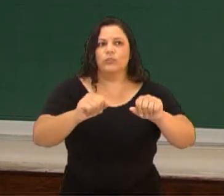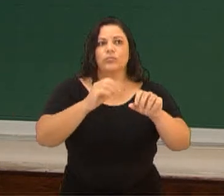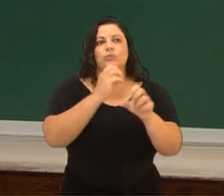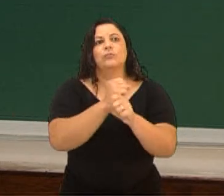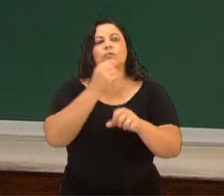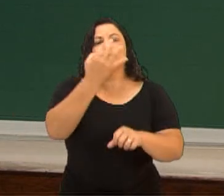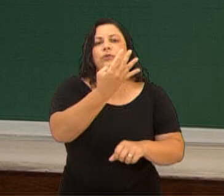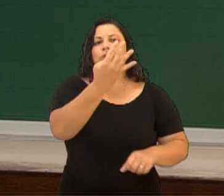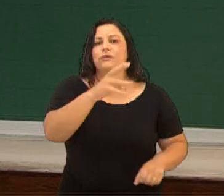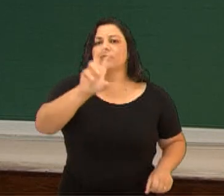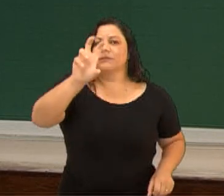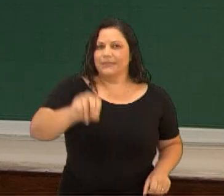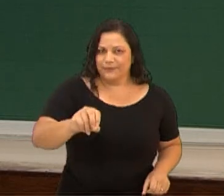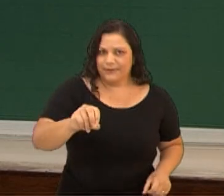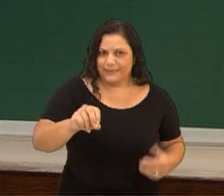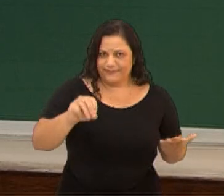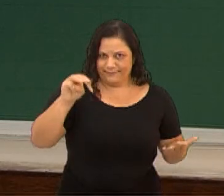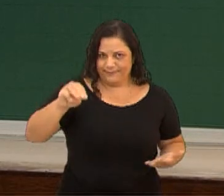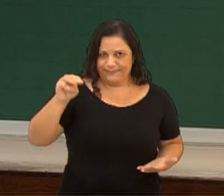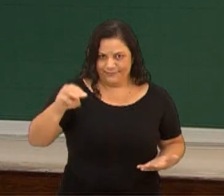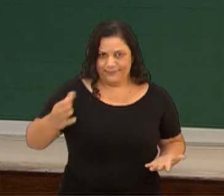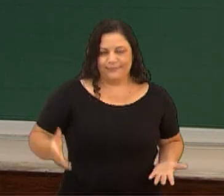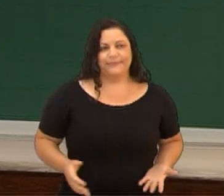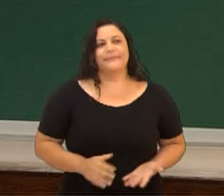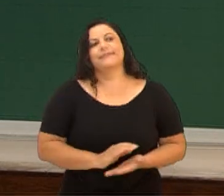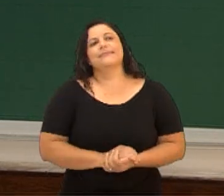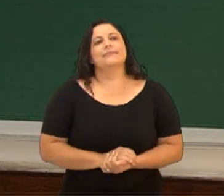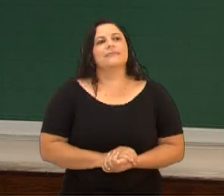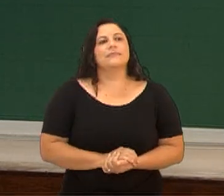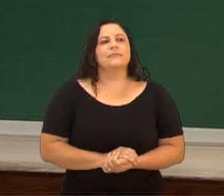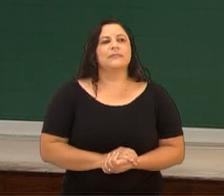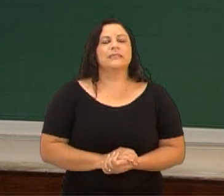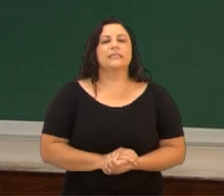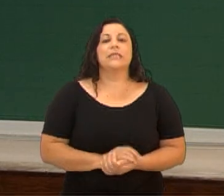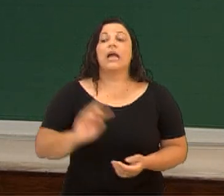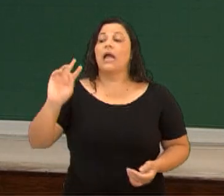quanto? 450 metros. E que a